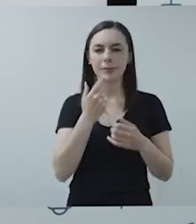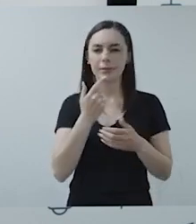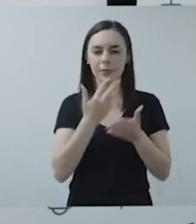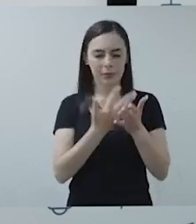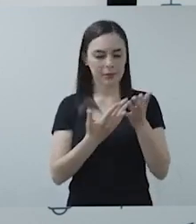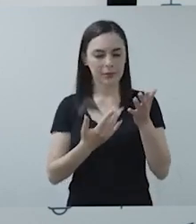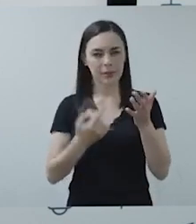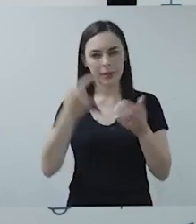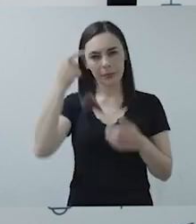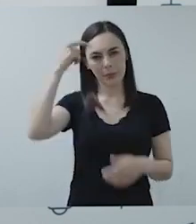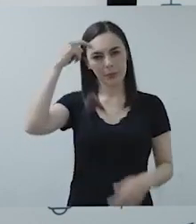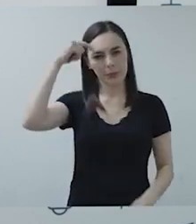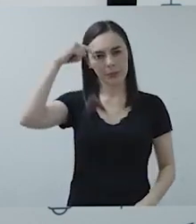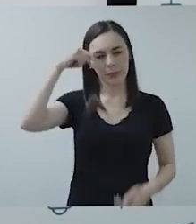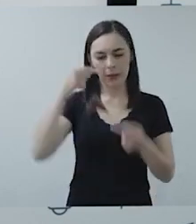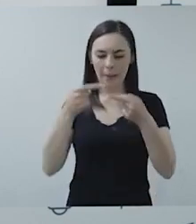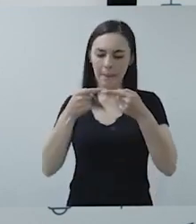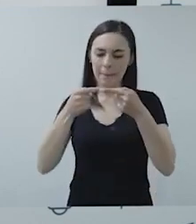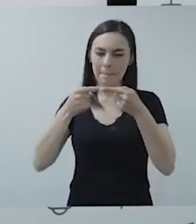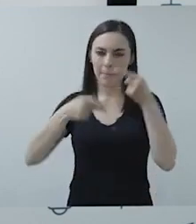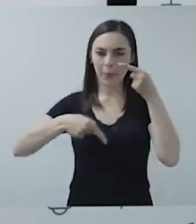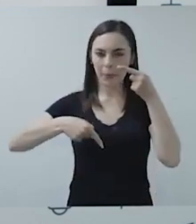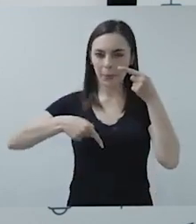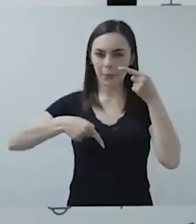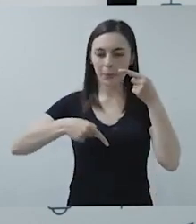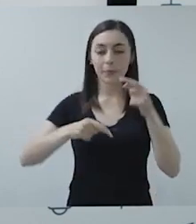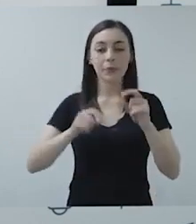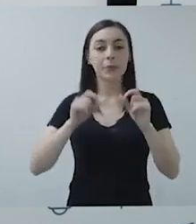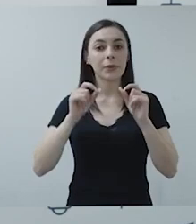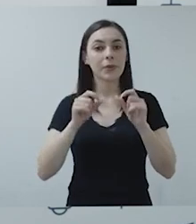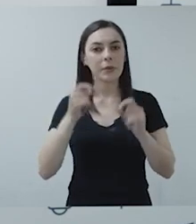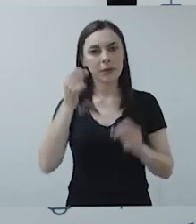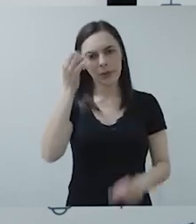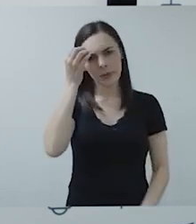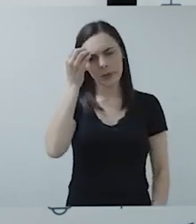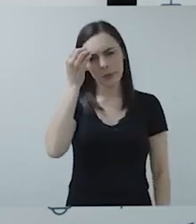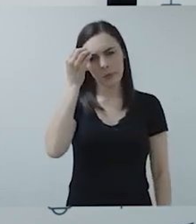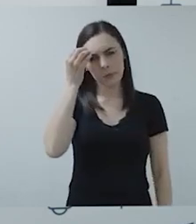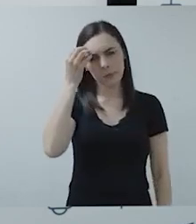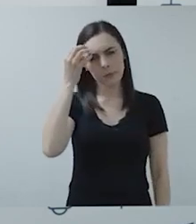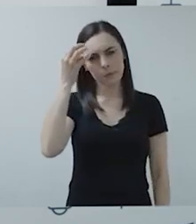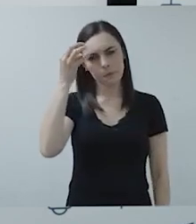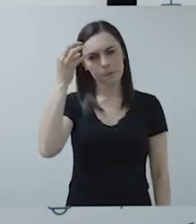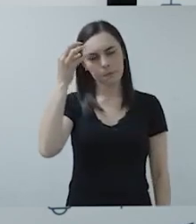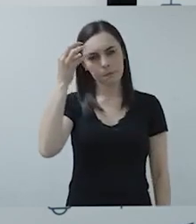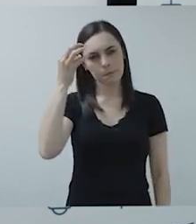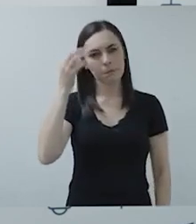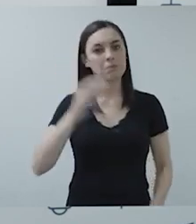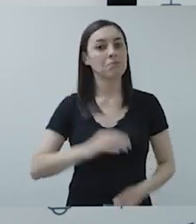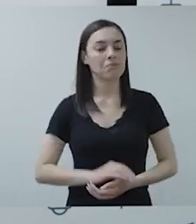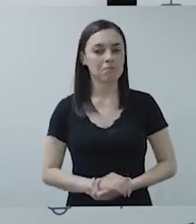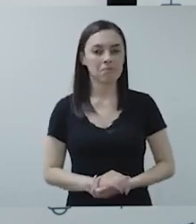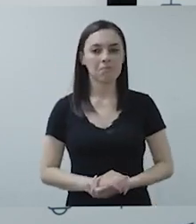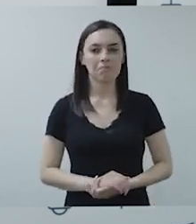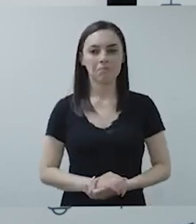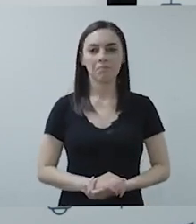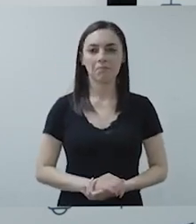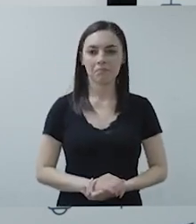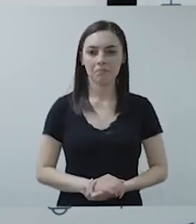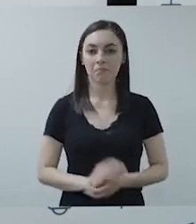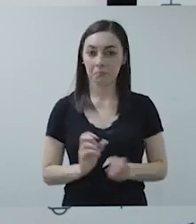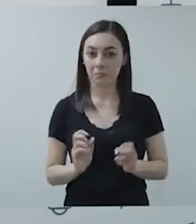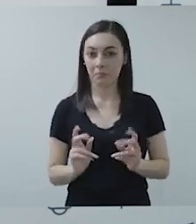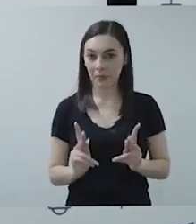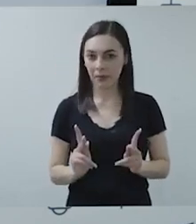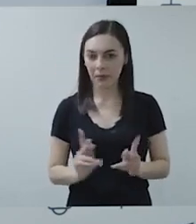sanguíneo entre ali o couro cabeludo e aí por isso que forma, então, o galo na cabeça.